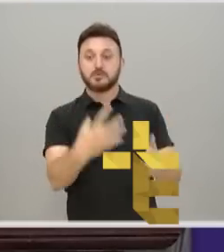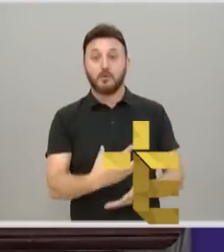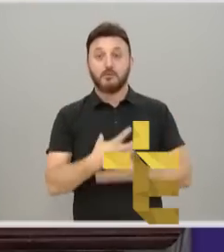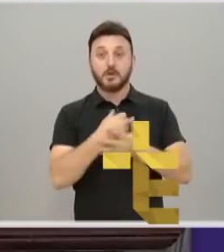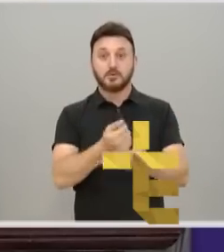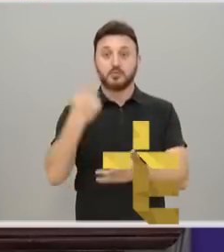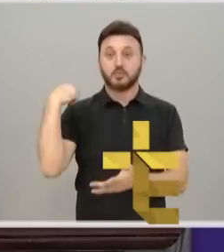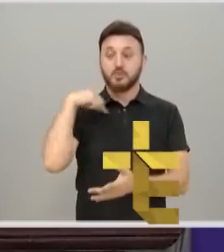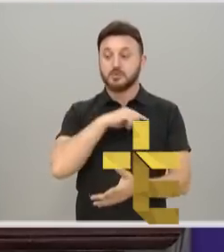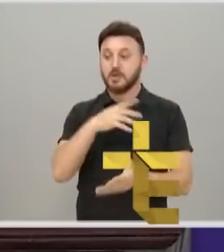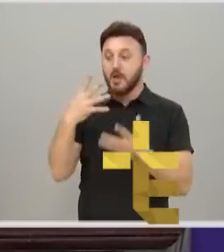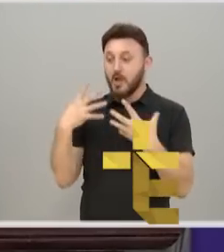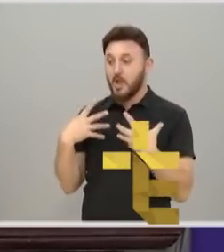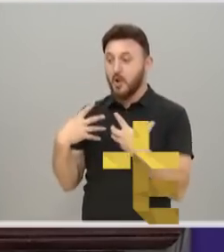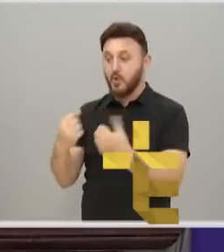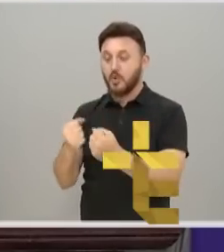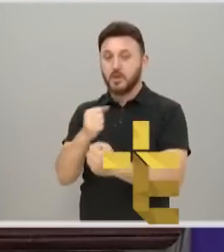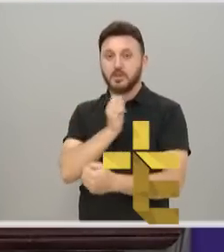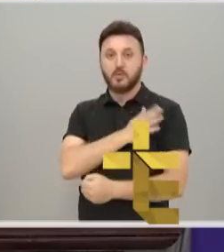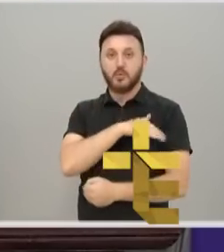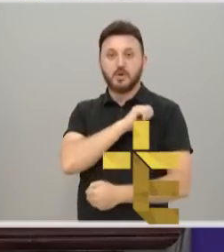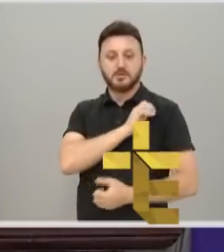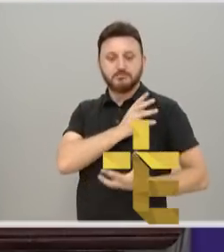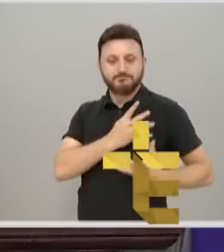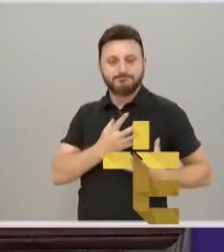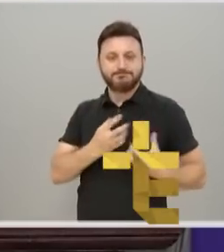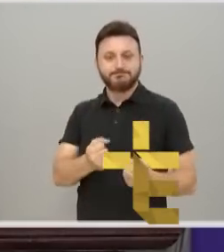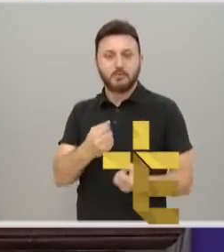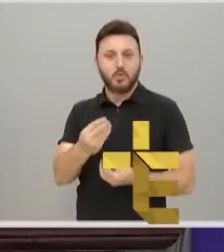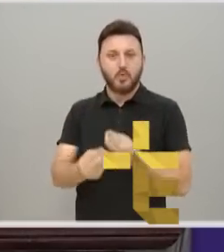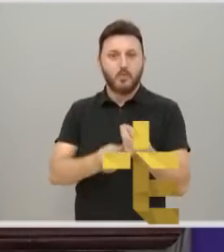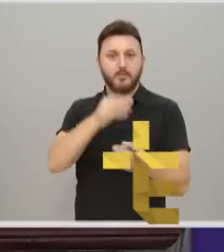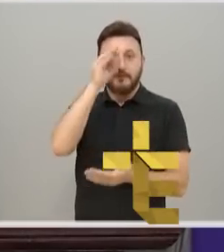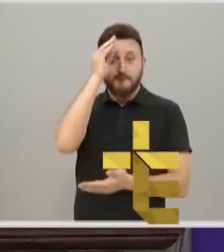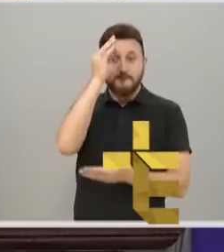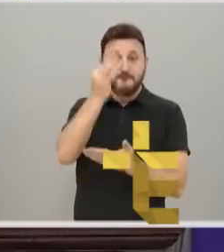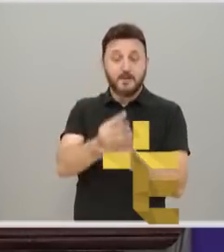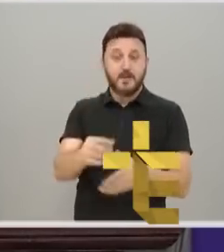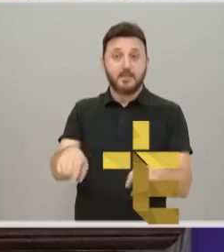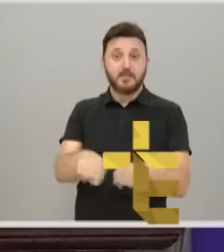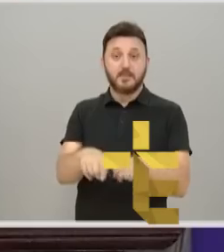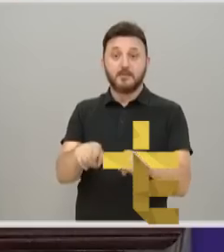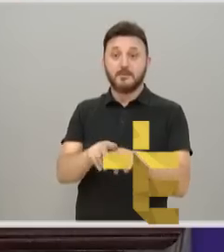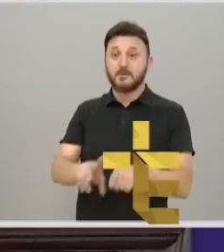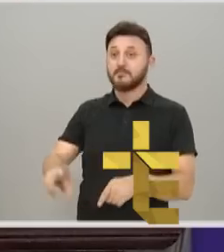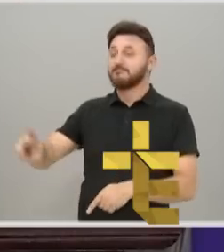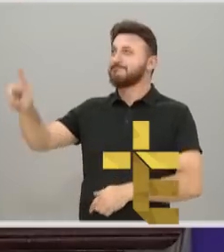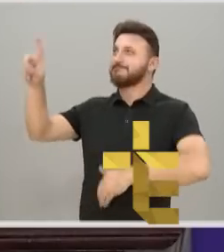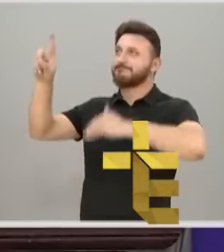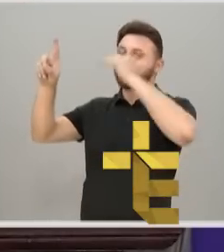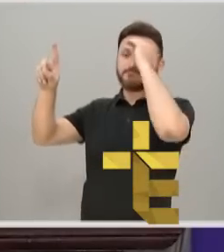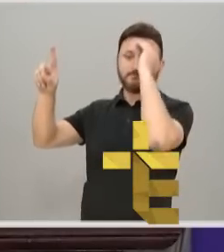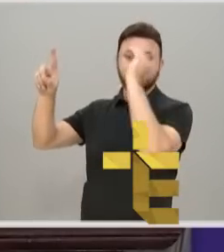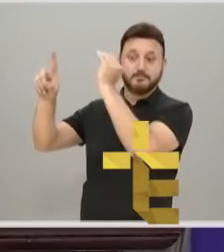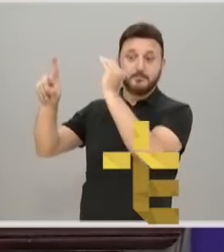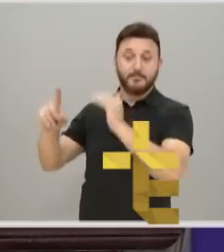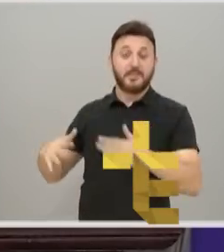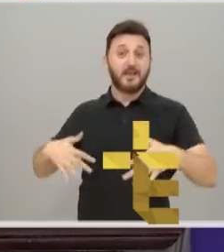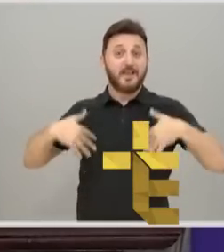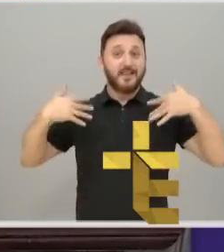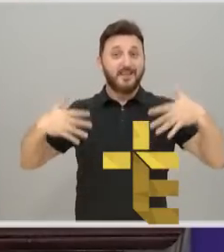ser acolhida em nossos corações por meio da fé e da obediência a Deus. Com